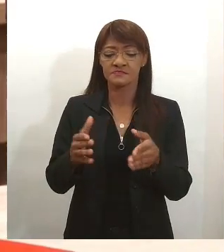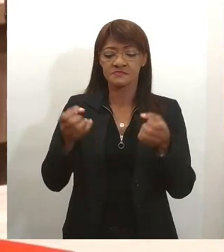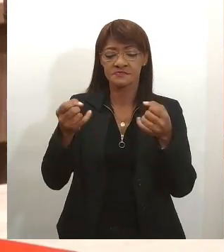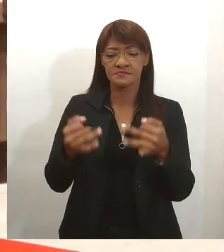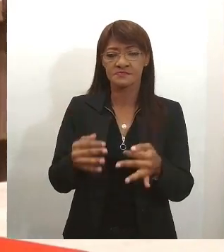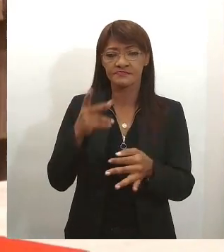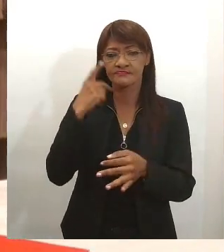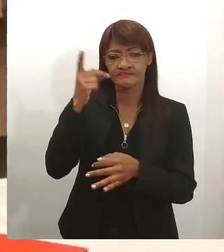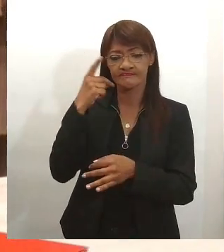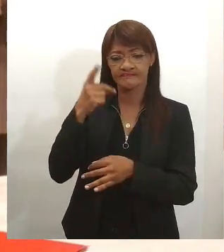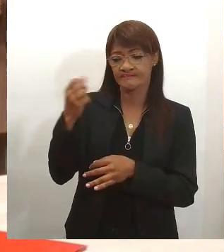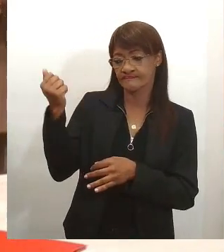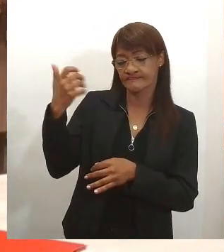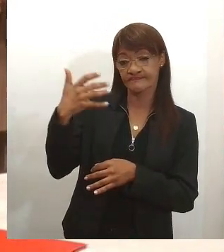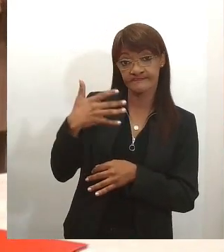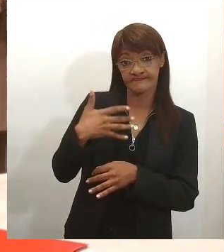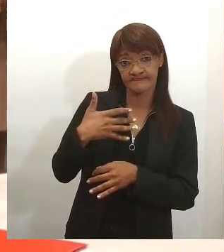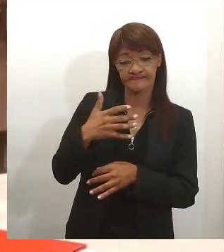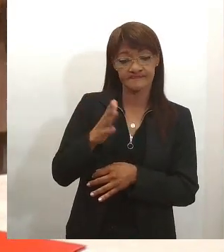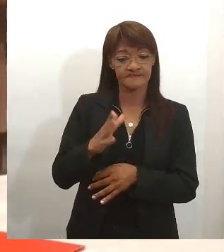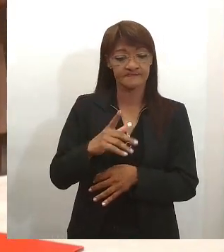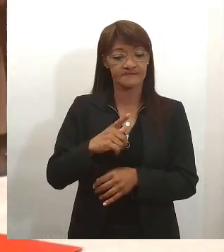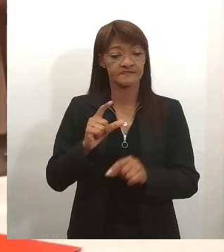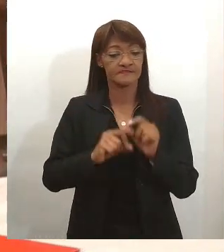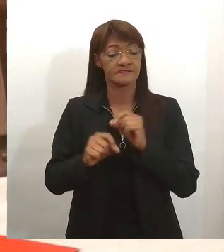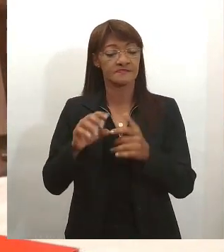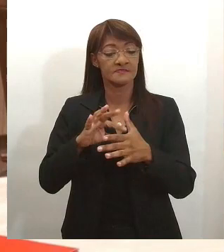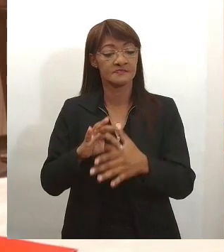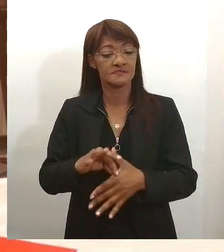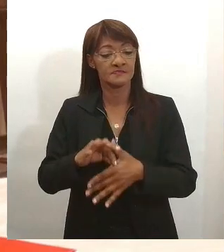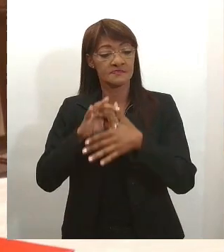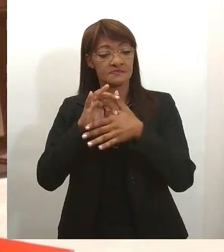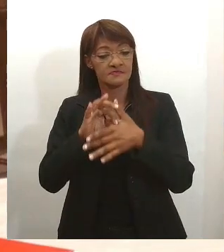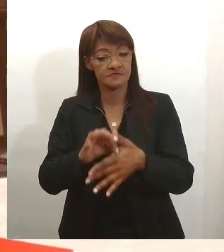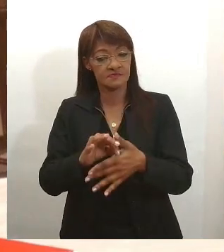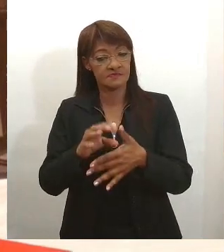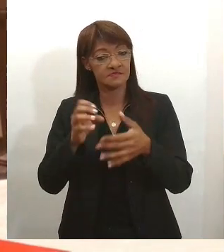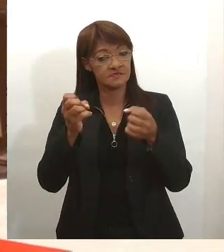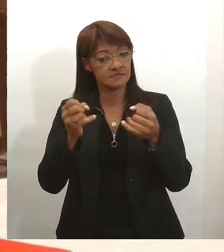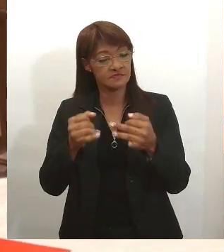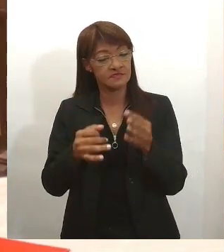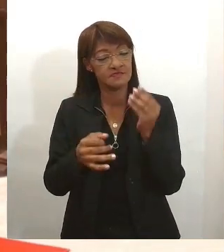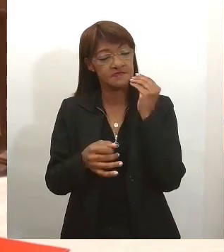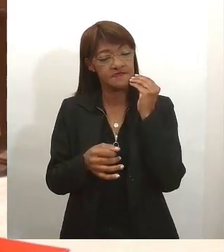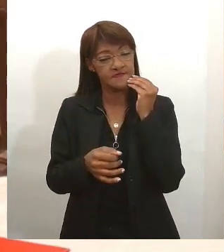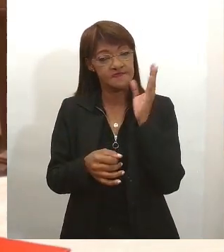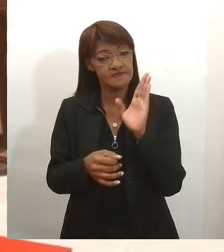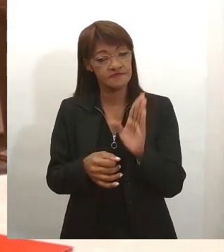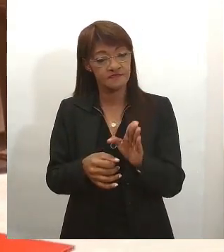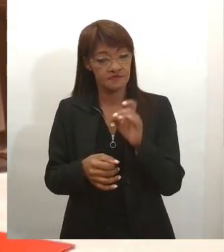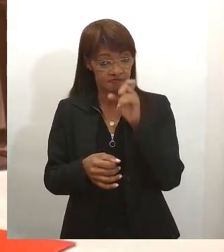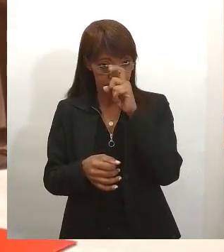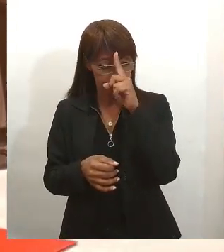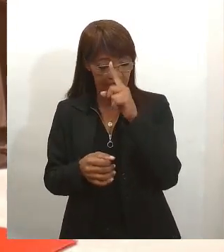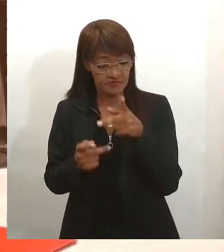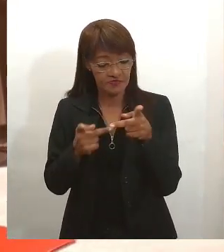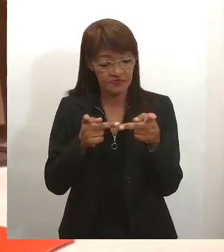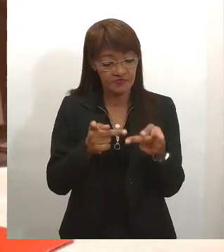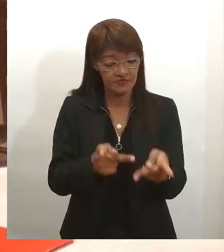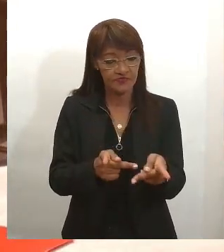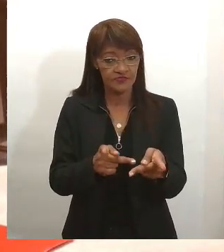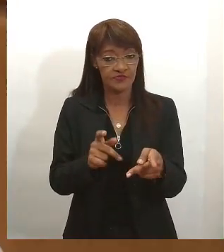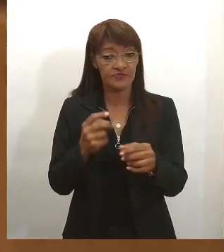líder da oposição na Lese disse que já teve a oportunidade de visitar o Hospital de Amor em Lagarto e ficou impressionada com a estrutura